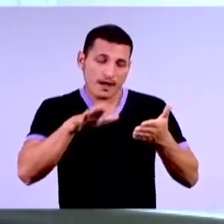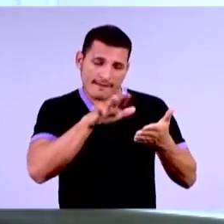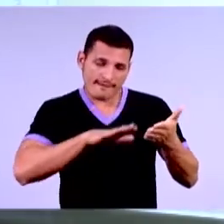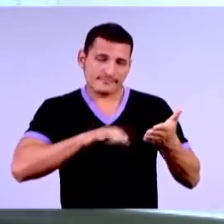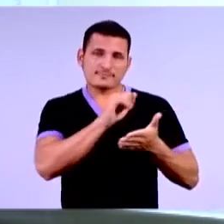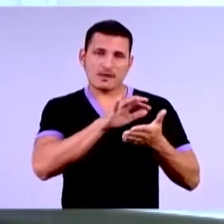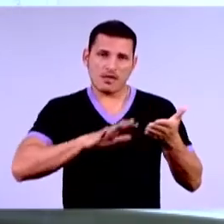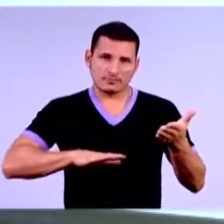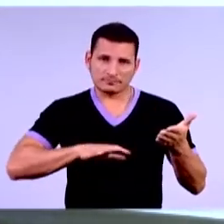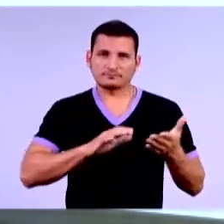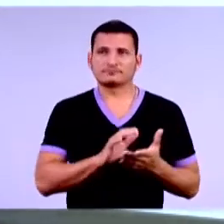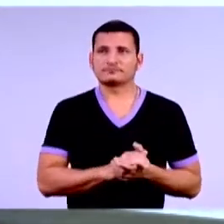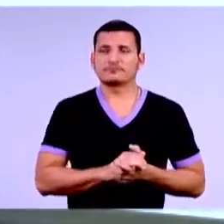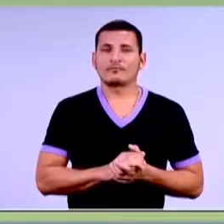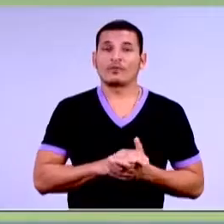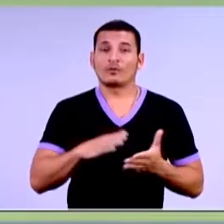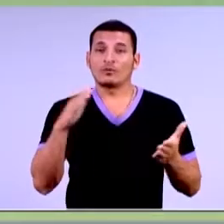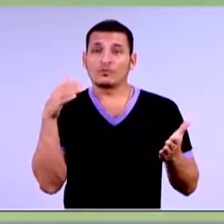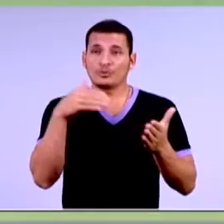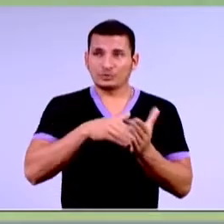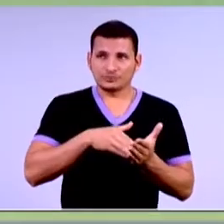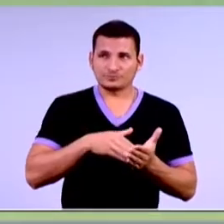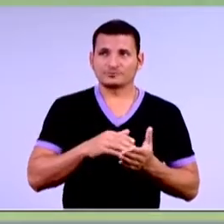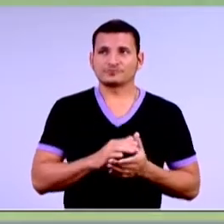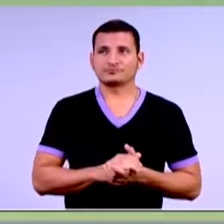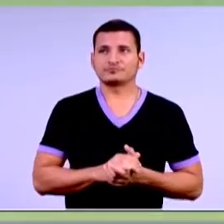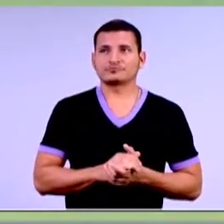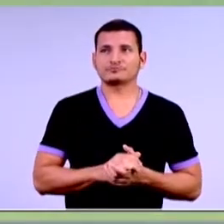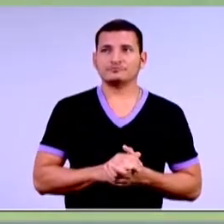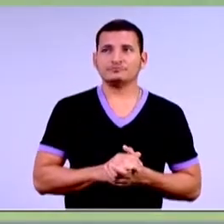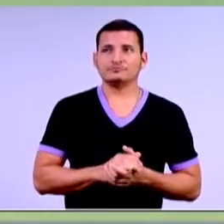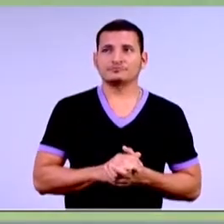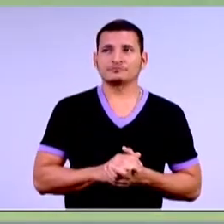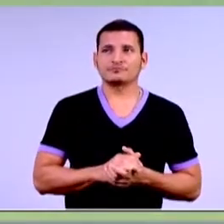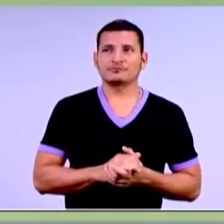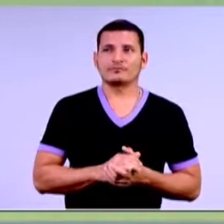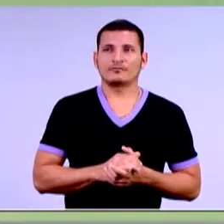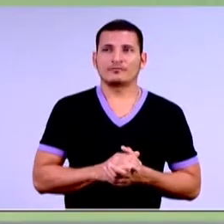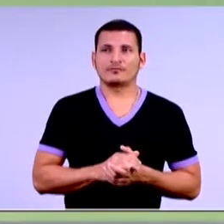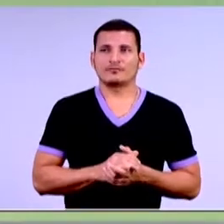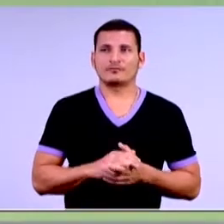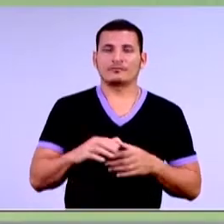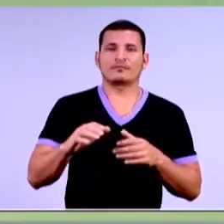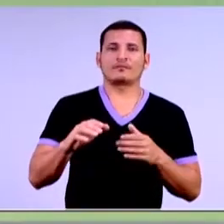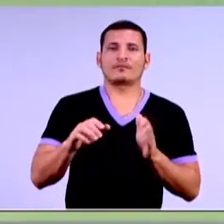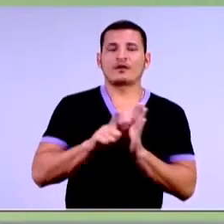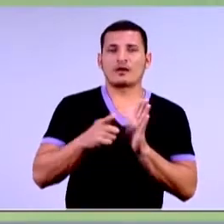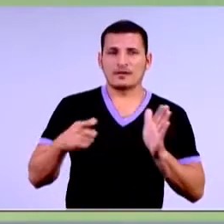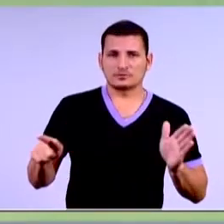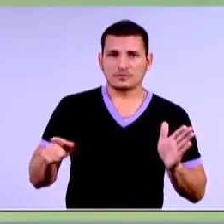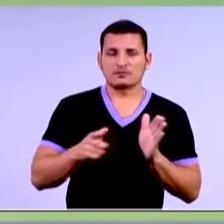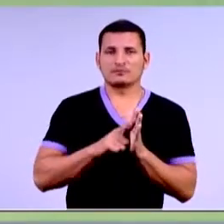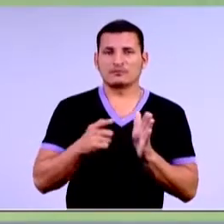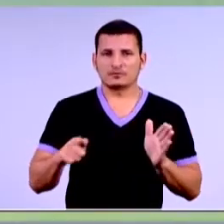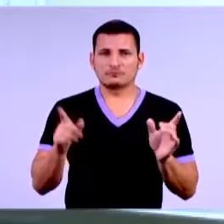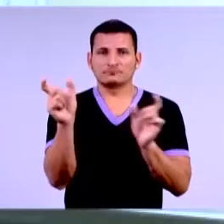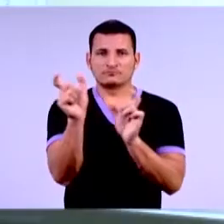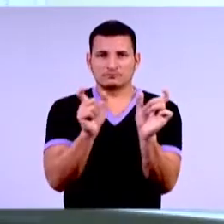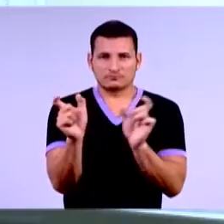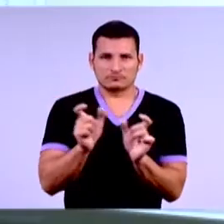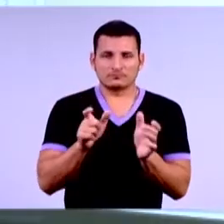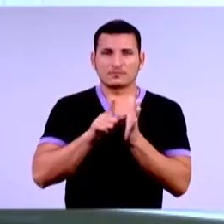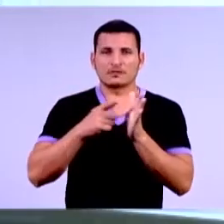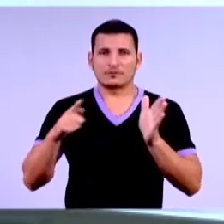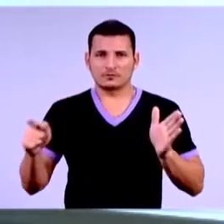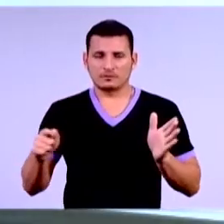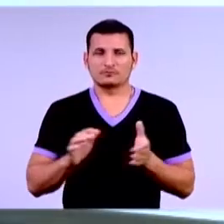ok e por último aqui nós vamos trabalhar com as estruturas gramaticais as estruturas gramaticais foi tudo